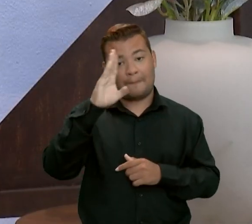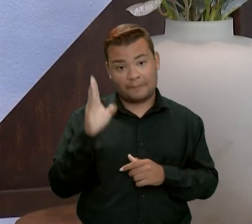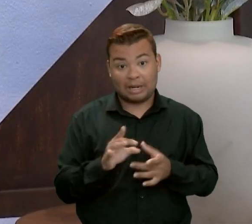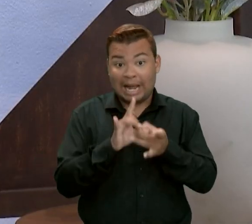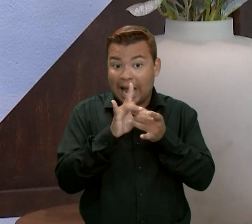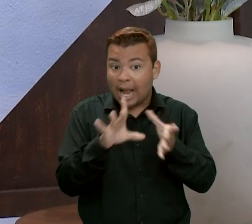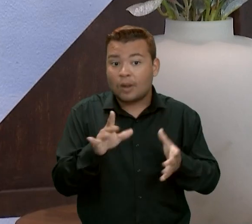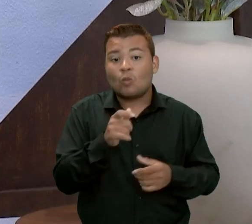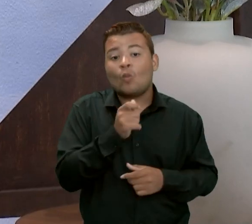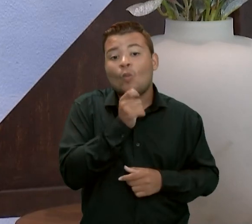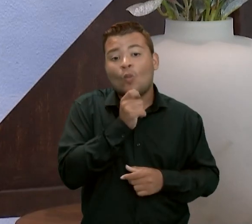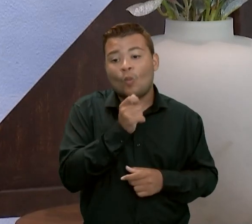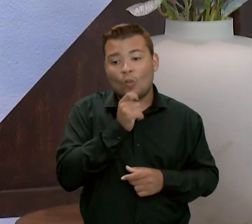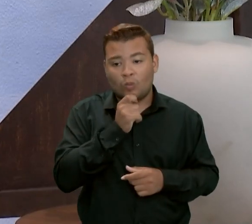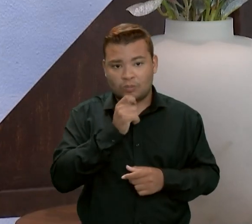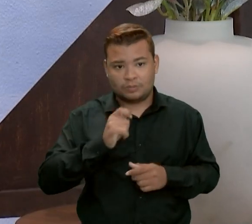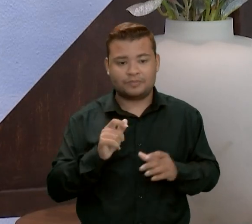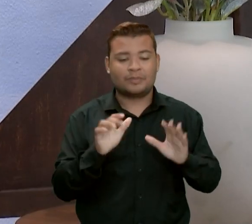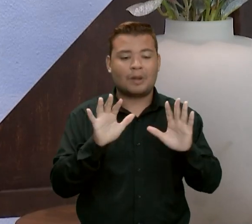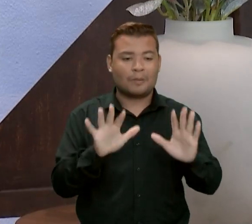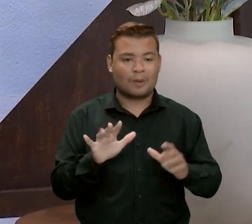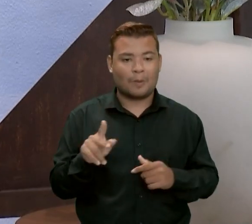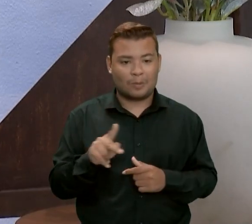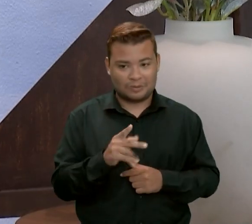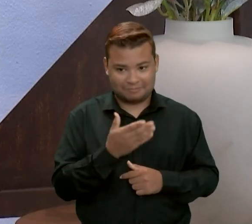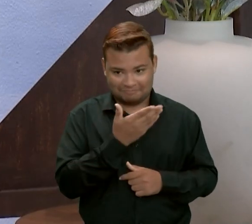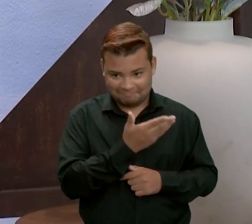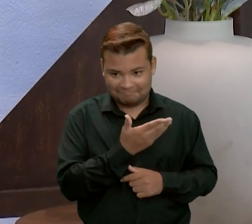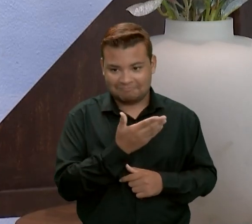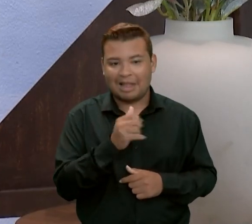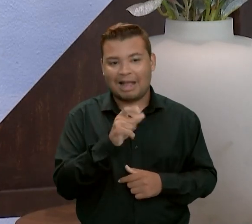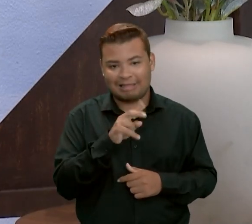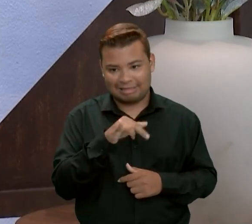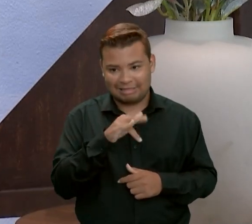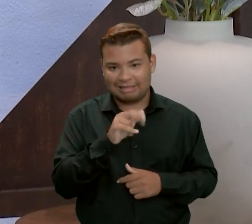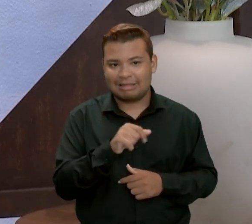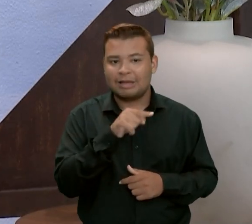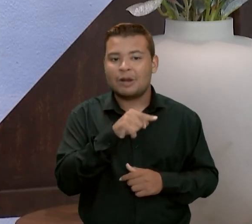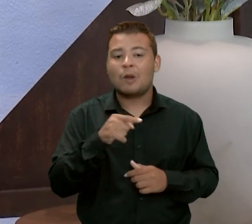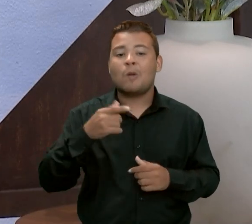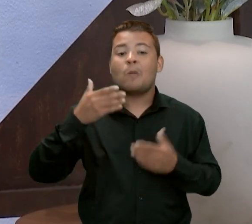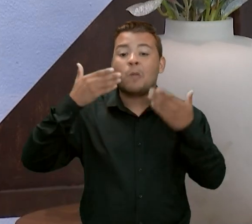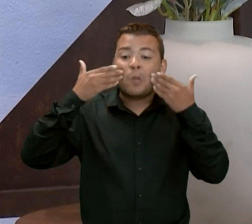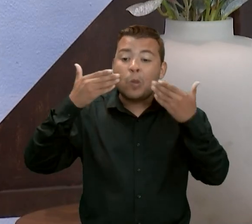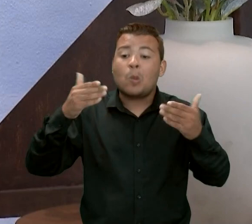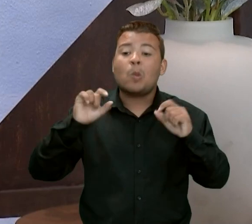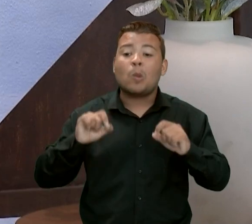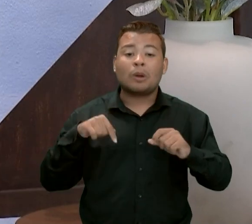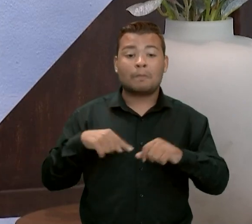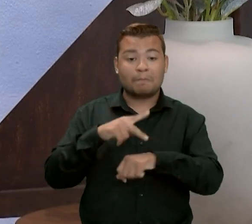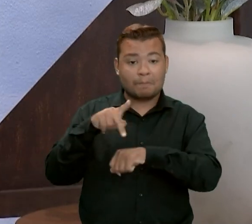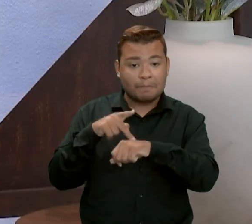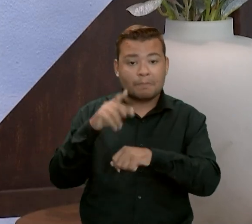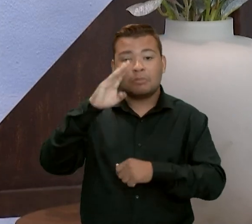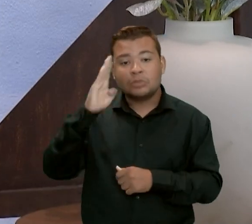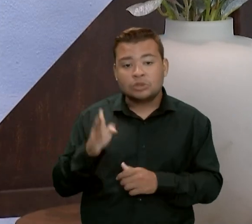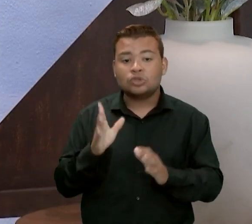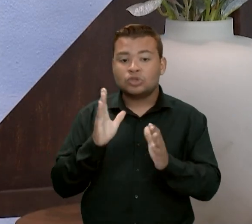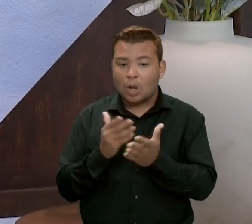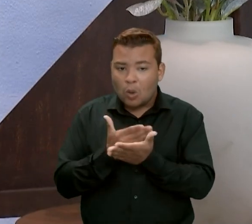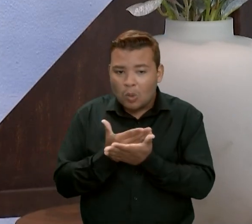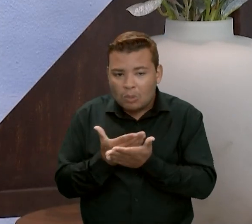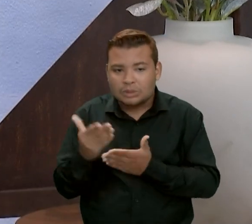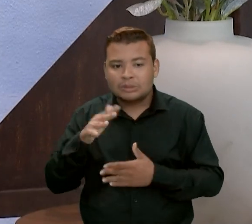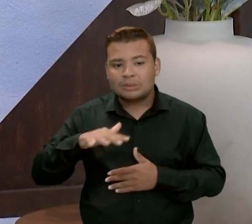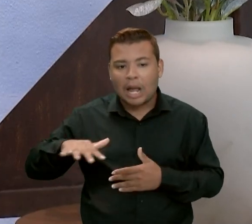é permitido, mas, né, a professora Adriana está aí mostrando que o Brasil já tem, né, já está crescendo os estudos